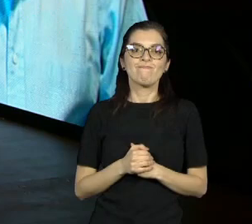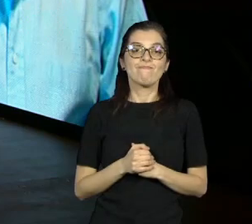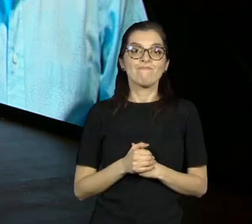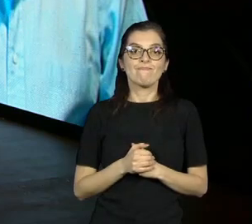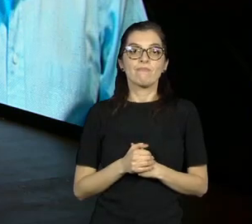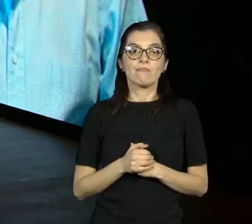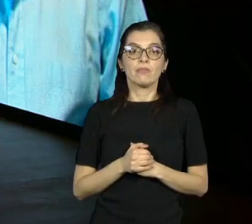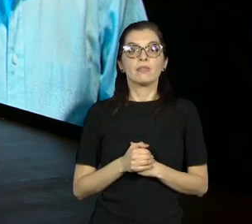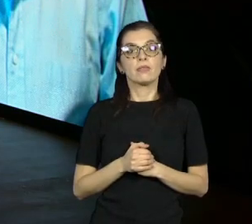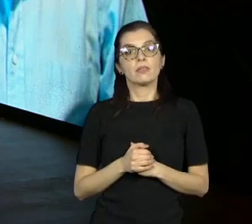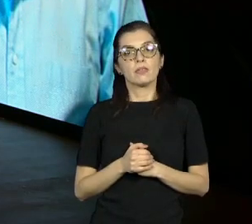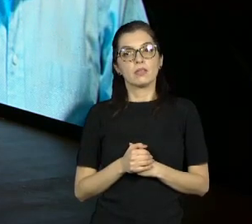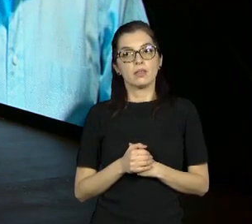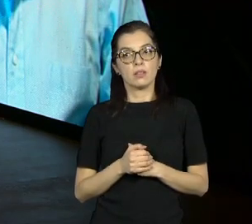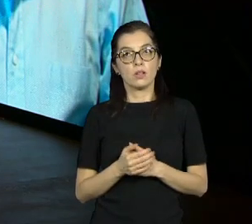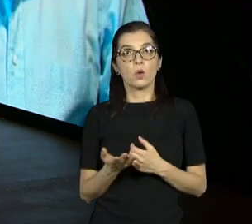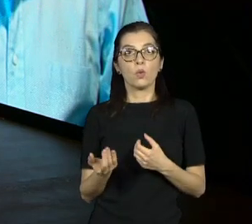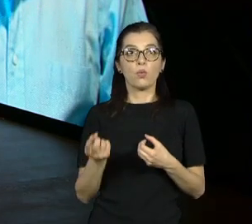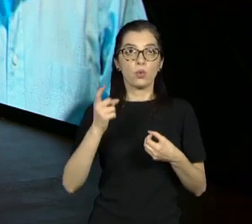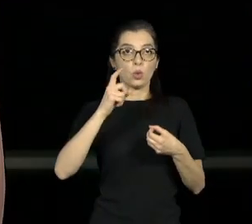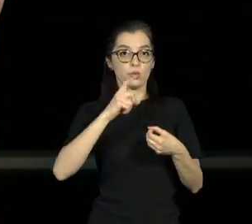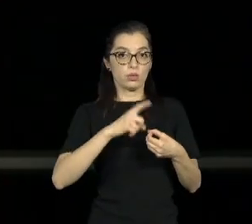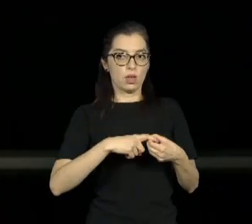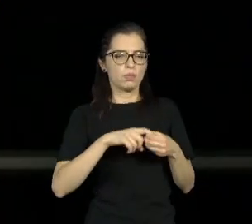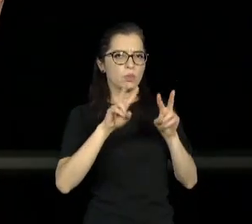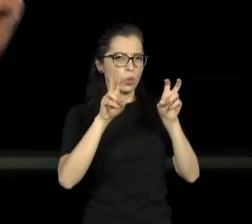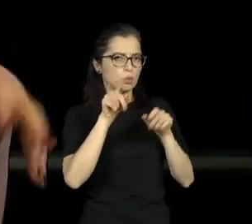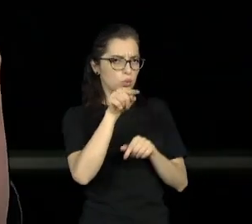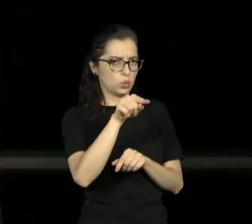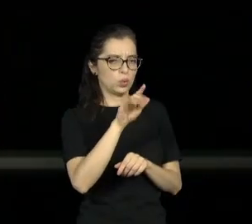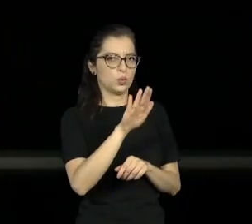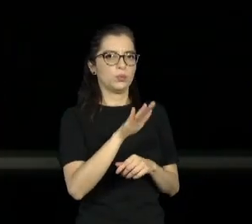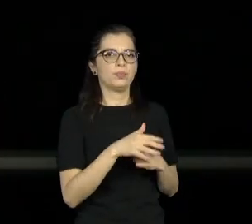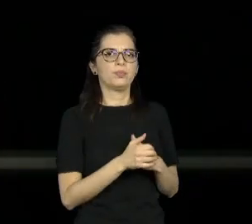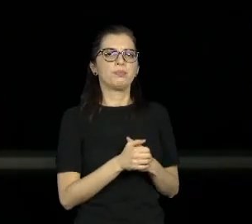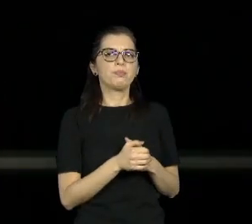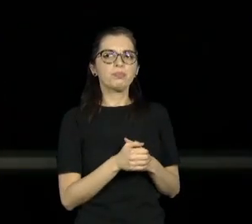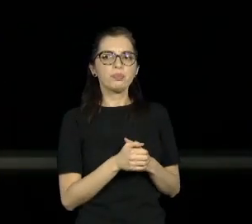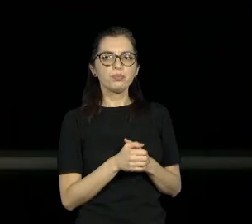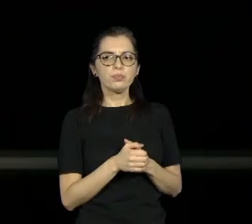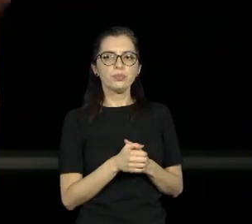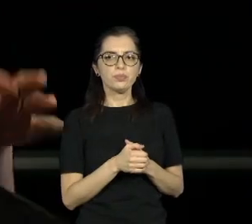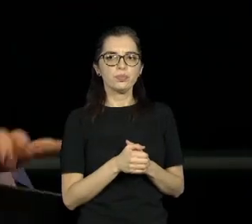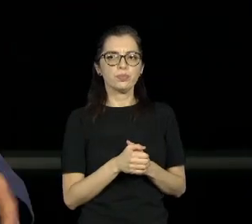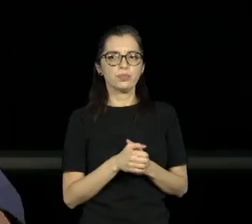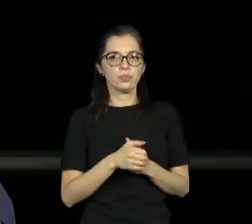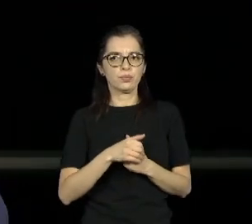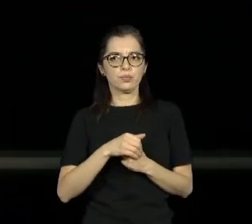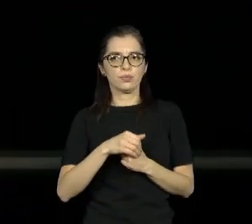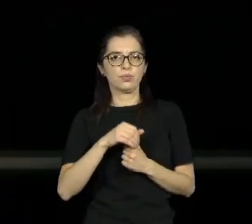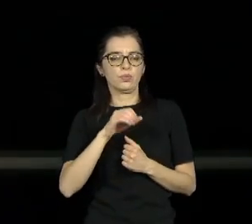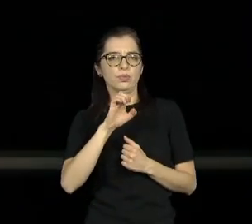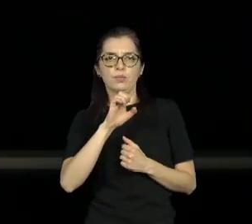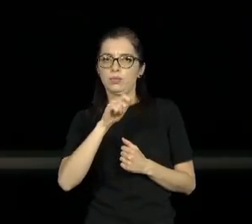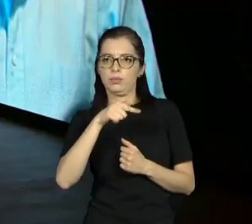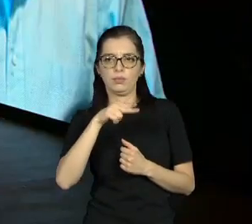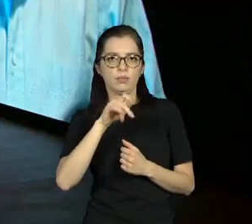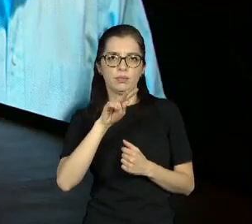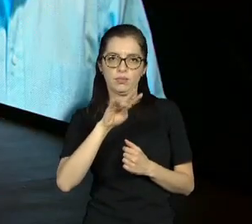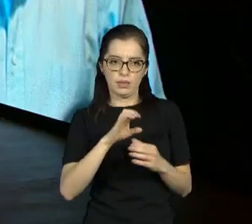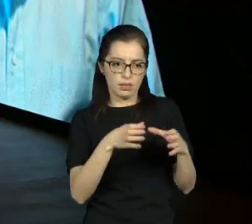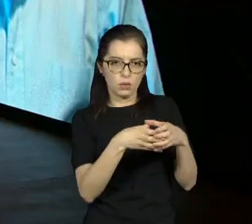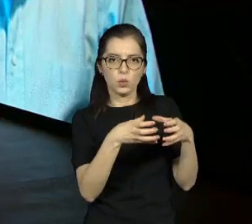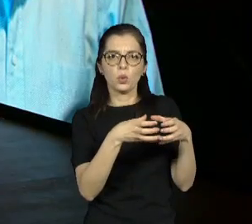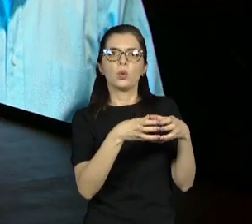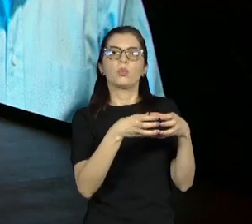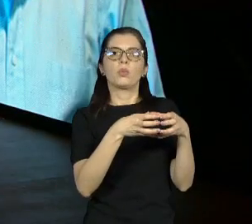E voltando um pouco a falar da sua equipe, né? Você tem uma equipe enorme, mas qual é o critério quando você